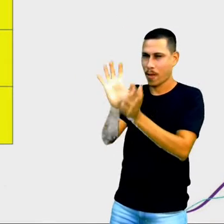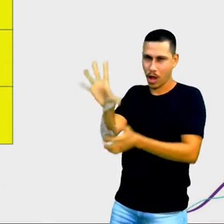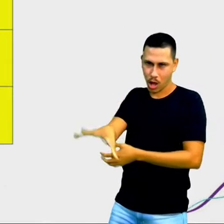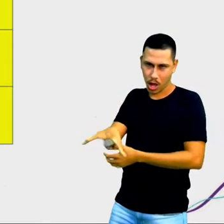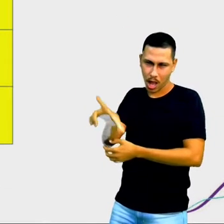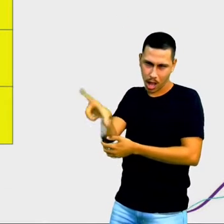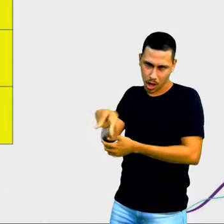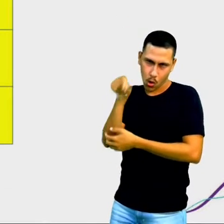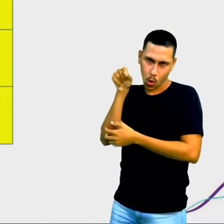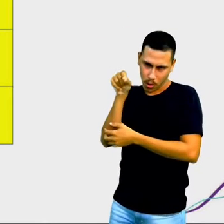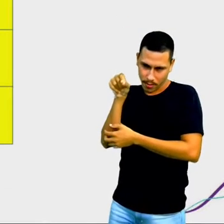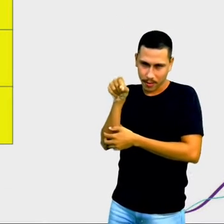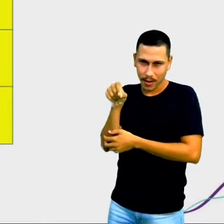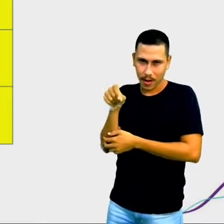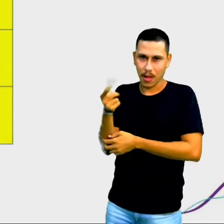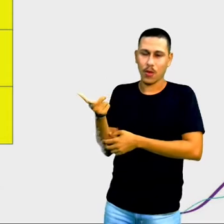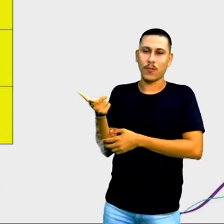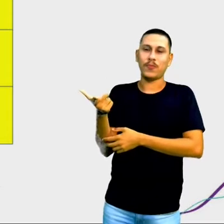cachorro quente,